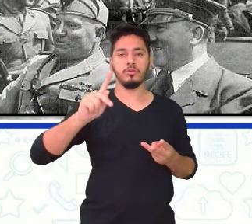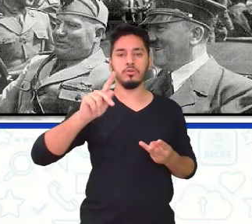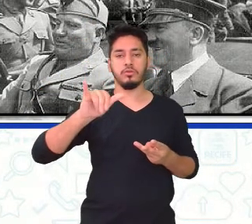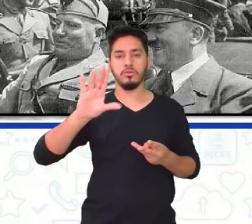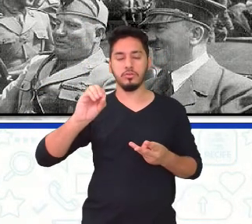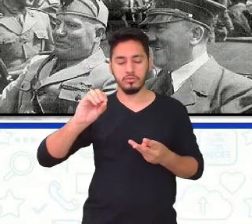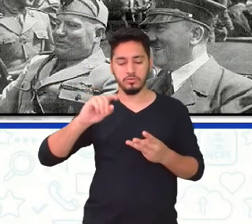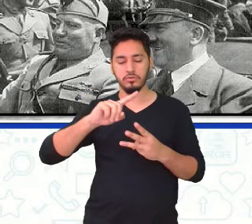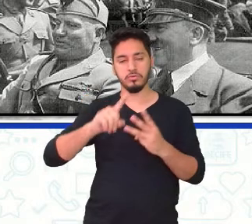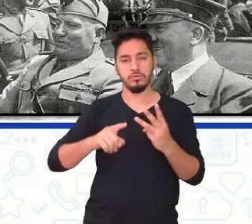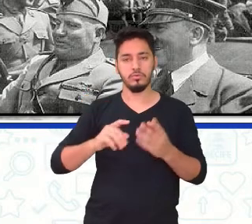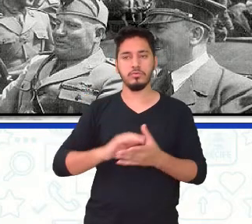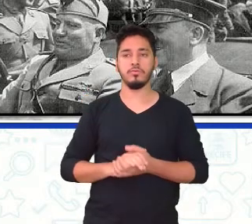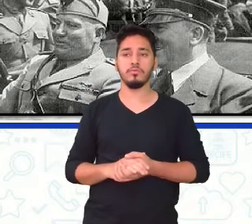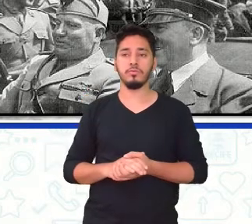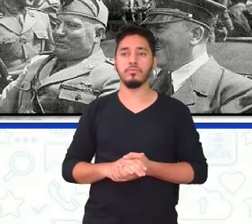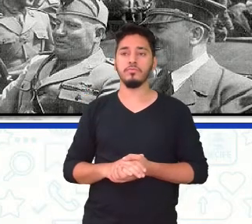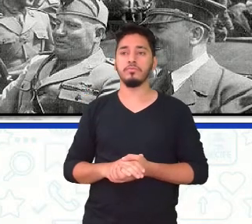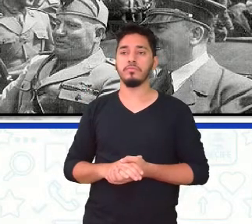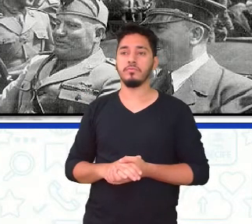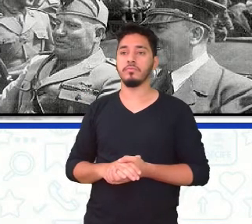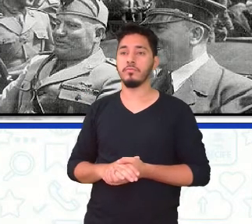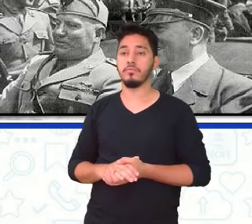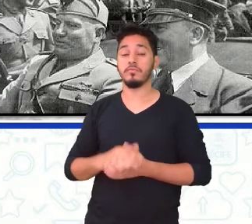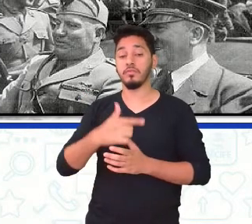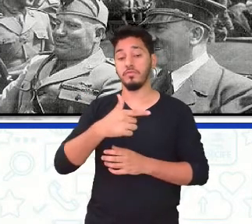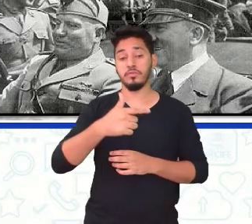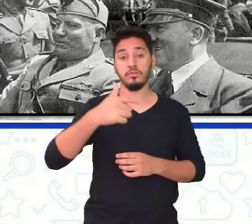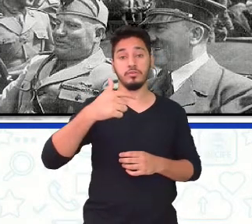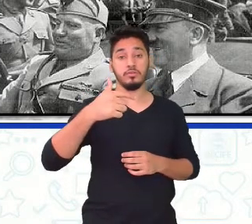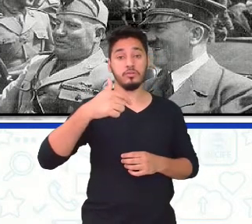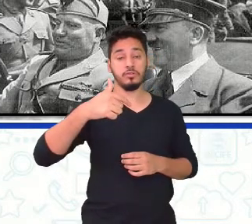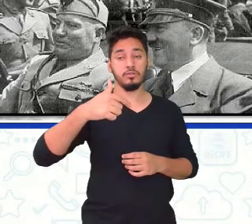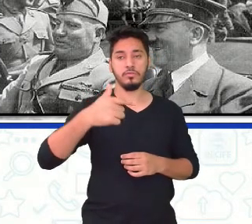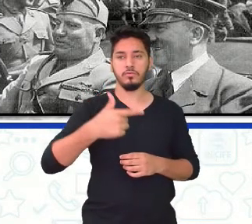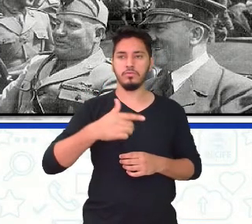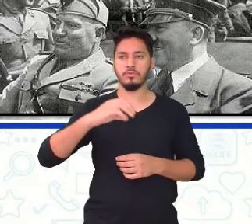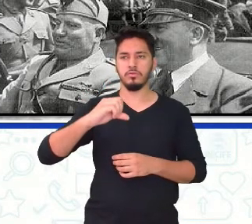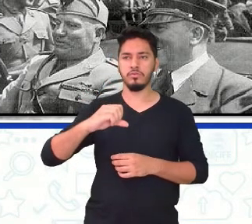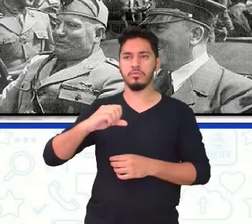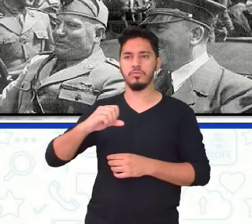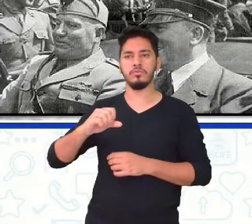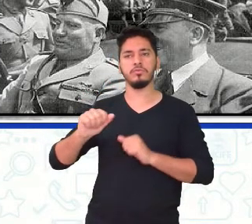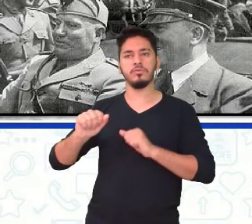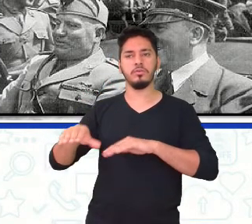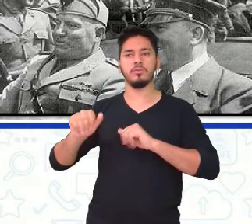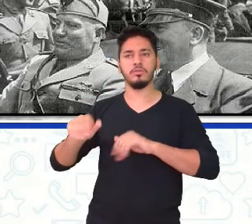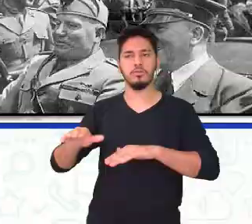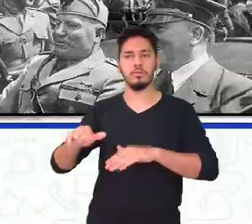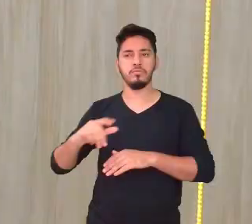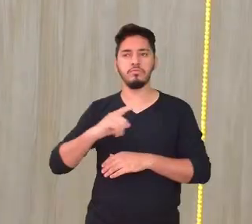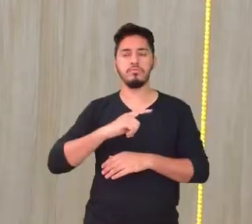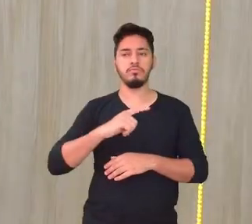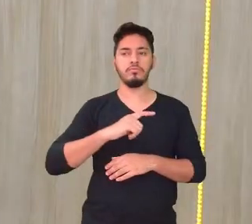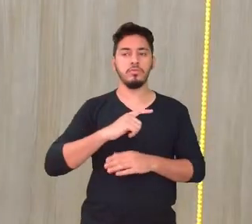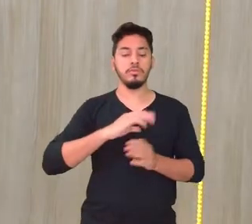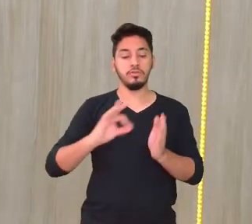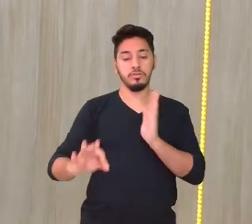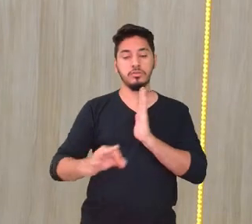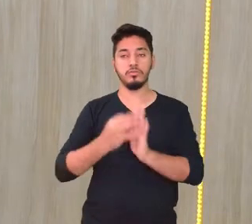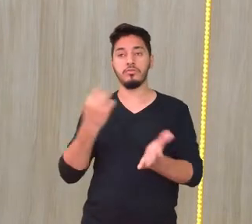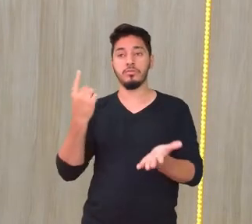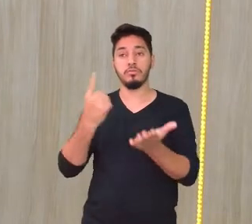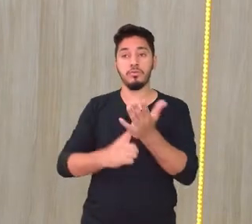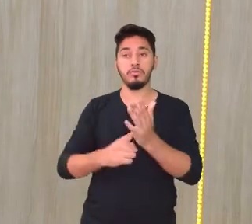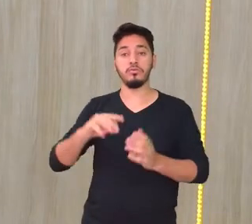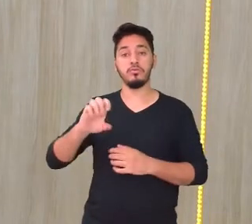e Japão. Aqui, ó, em 29 de setembro de 1940, a gente tem aí a assinatura do Pacto do